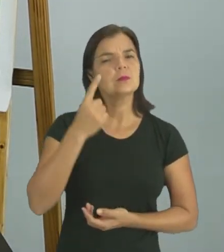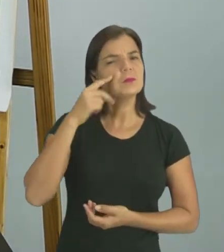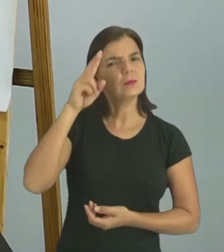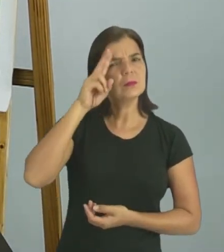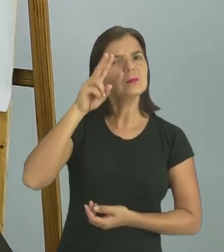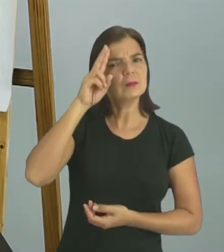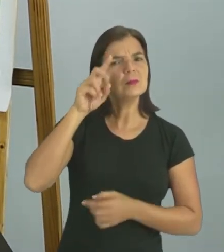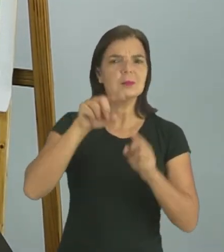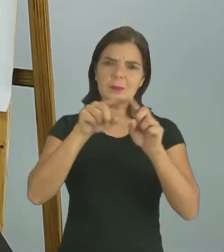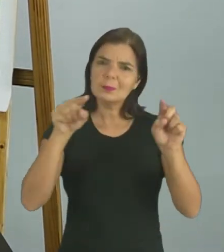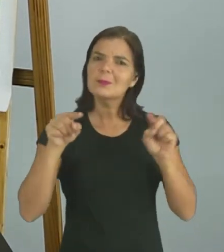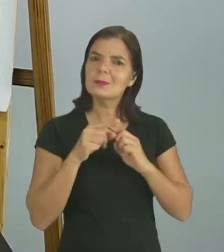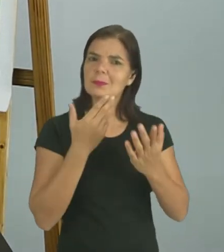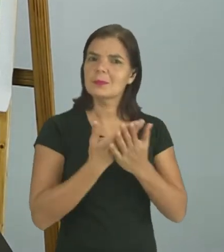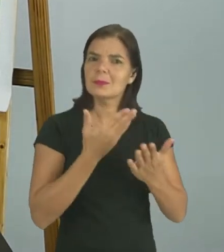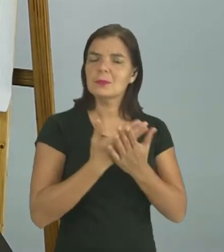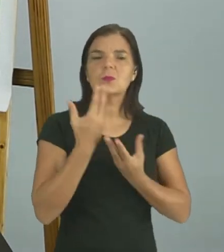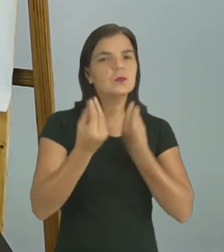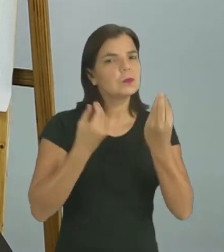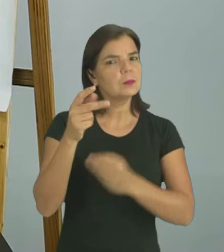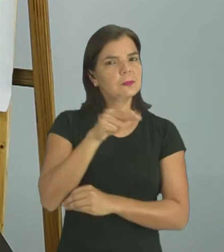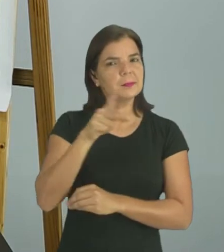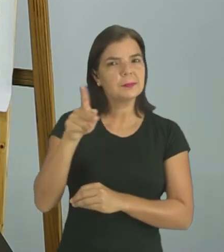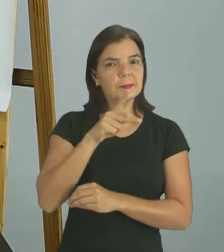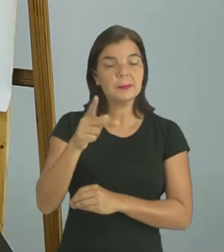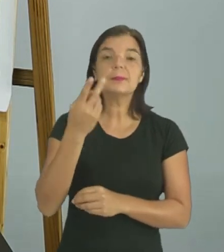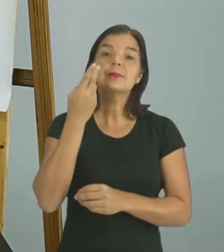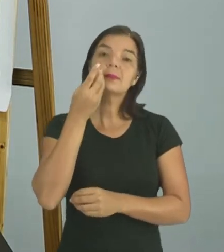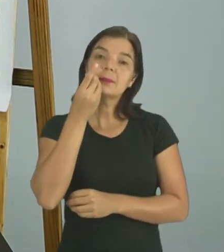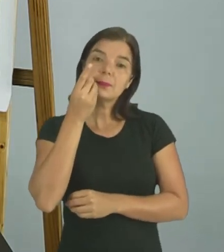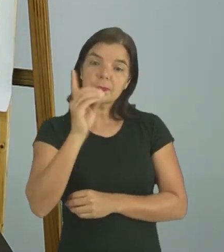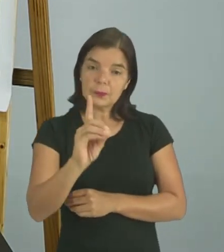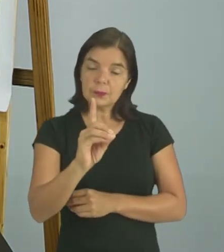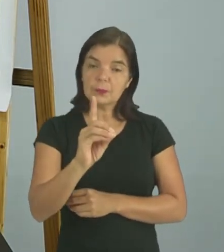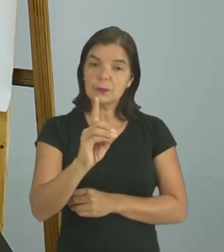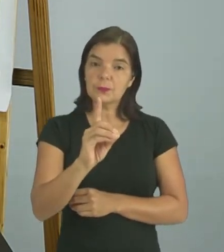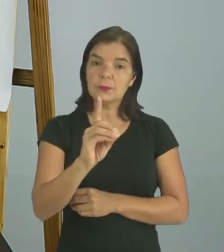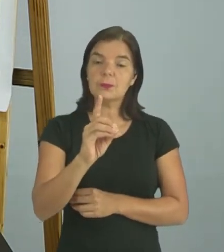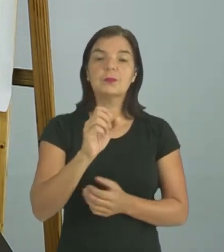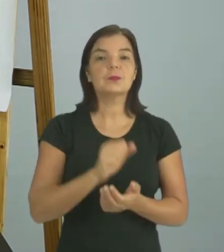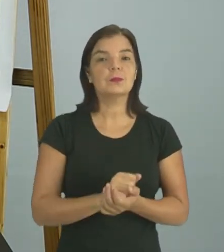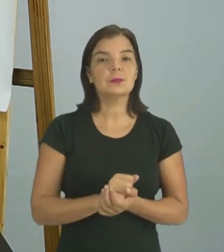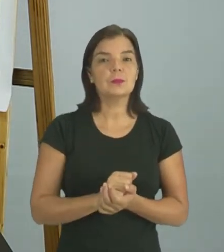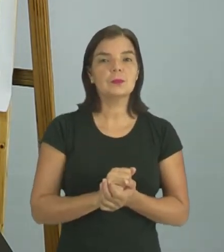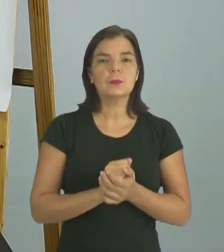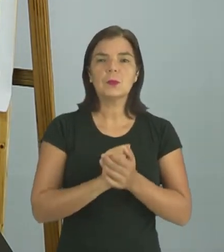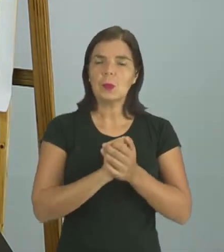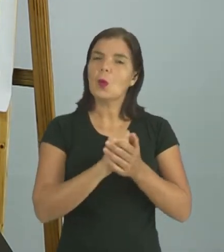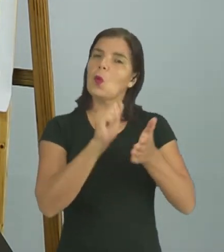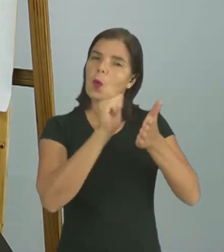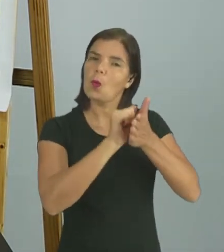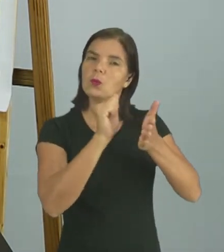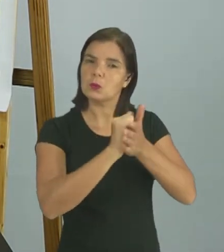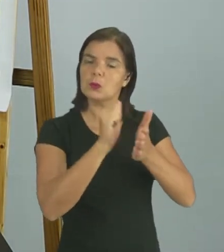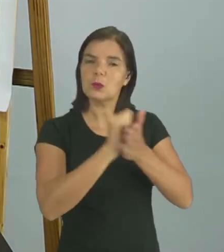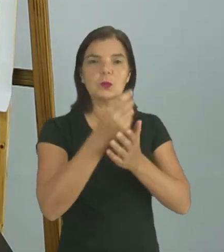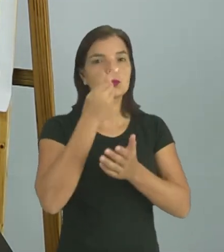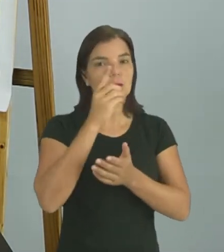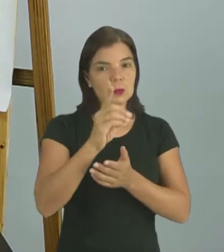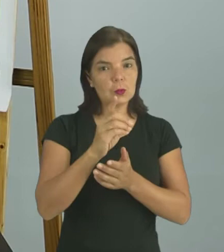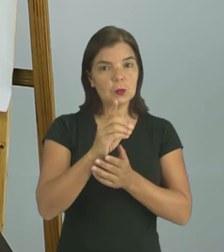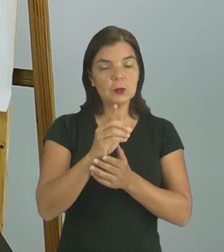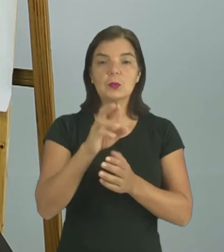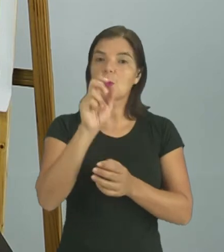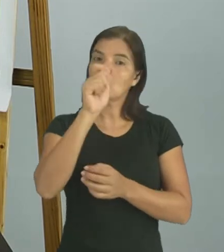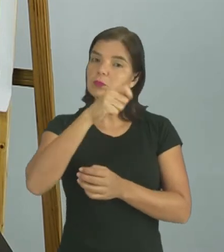lembram da sala de aula como a professora coloca esses dias, no cabeçalho, quando está fazendo o cabeçalho, a rotina